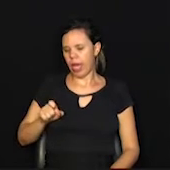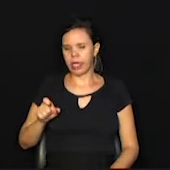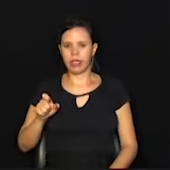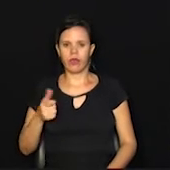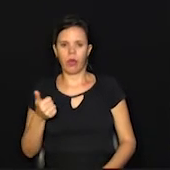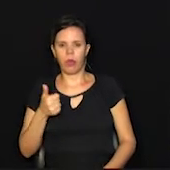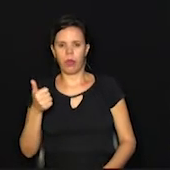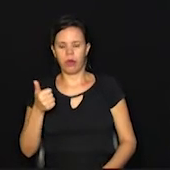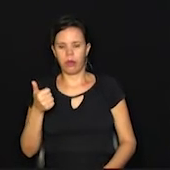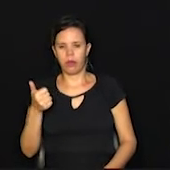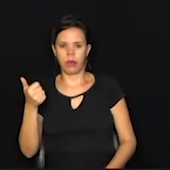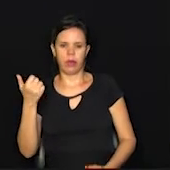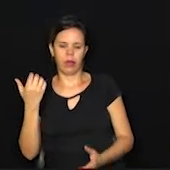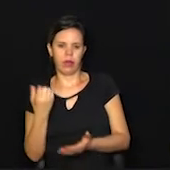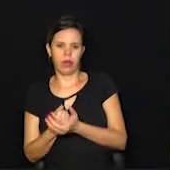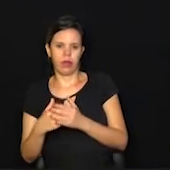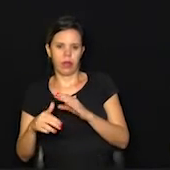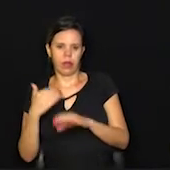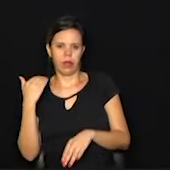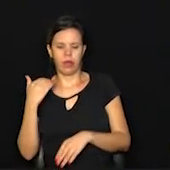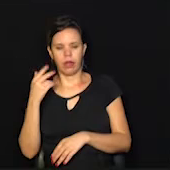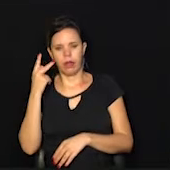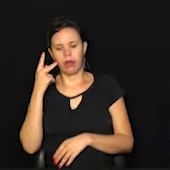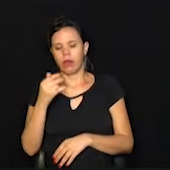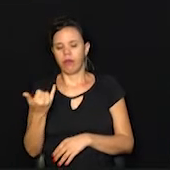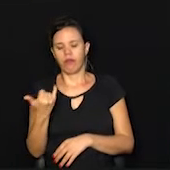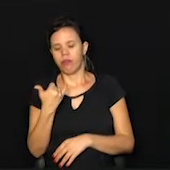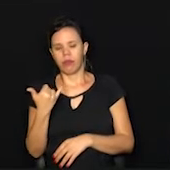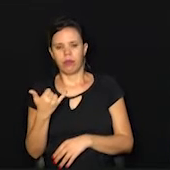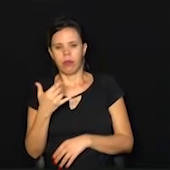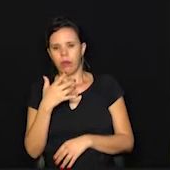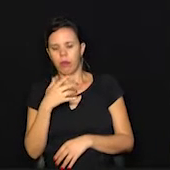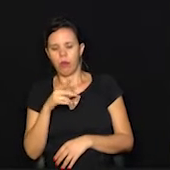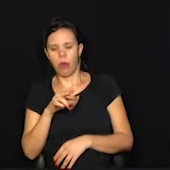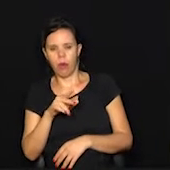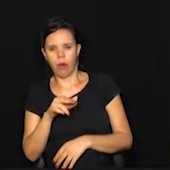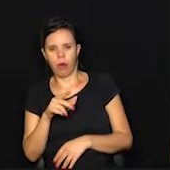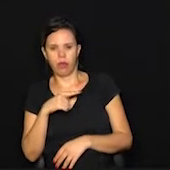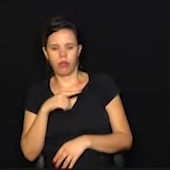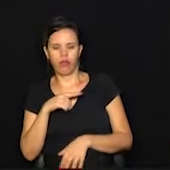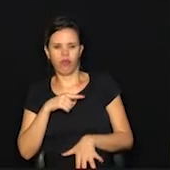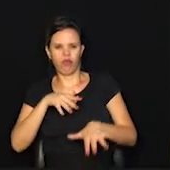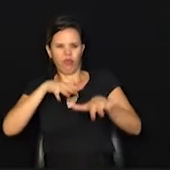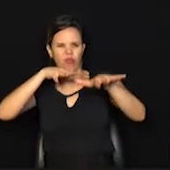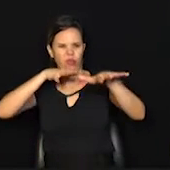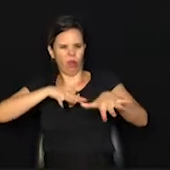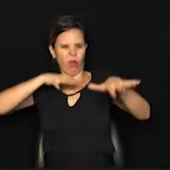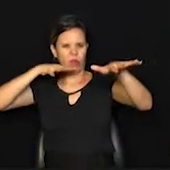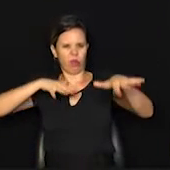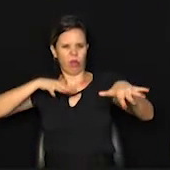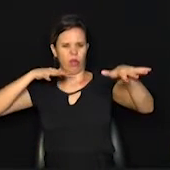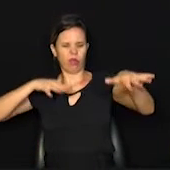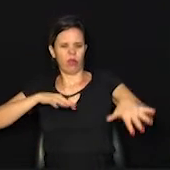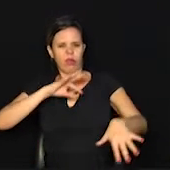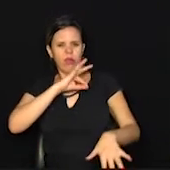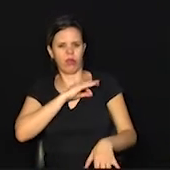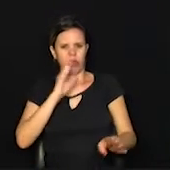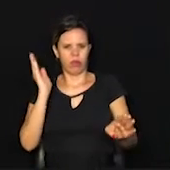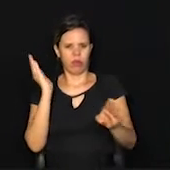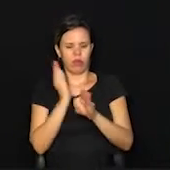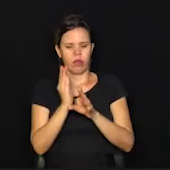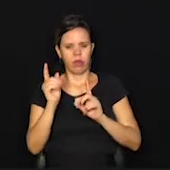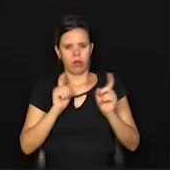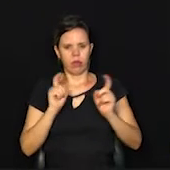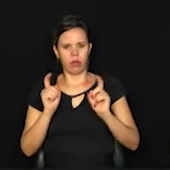primeiro a receber de São Paulo a notícia de que o exército EA polícia tinha localizado uma